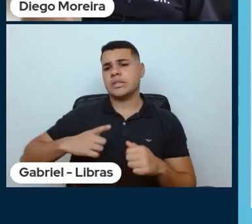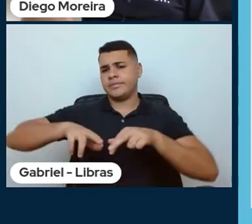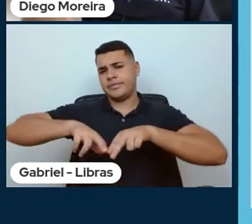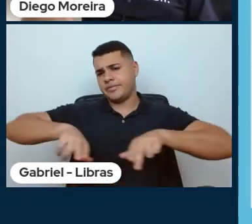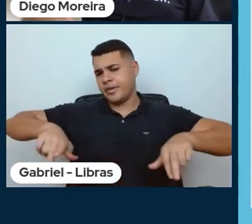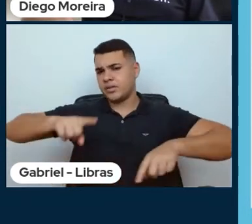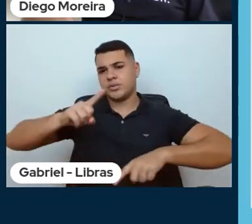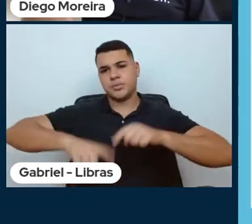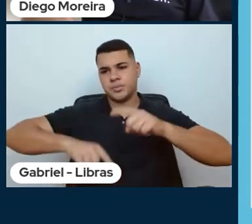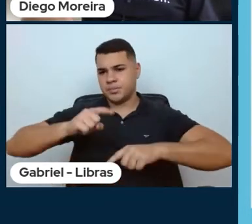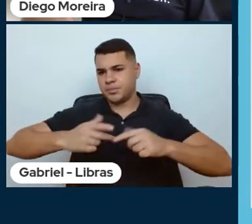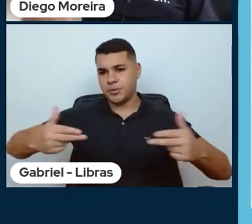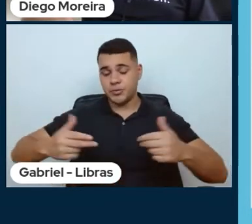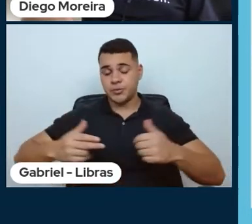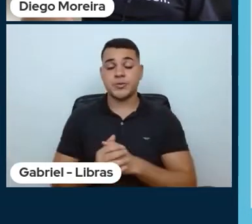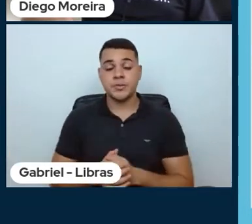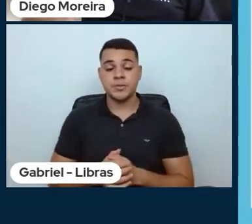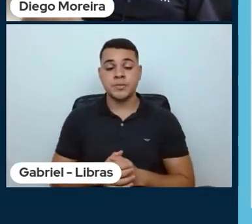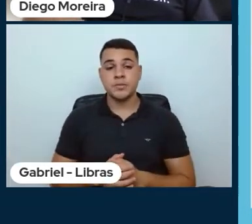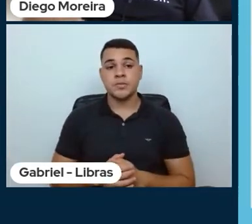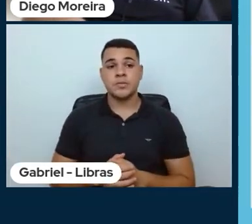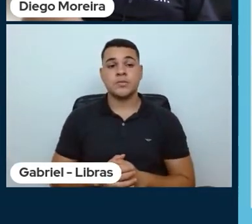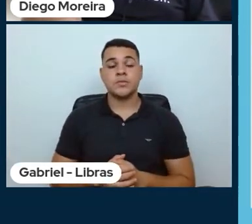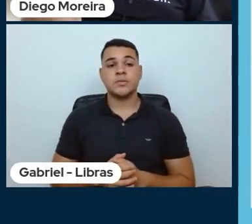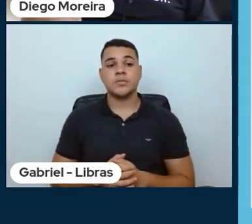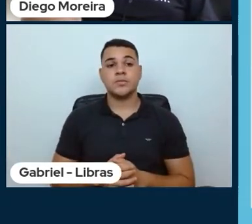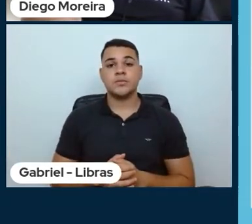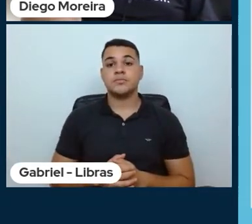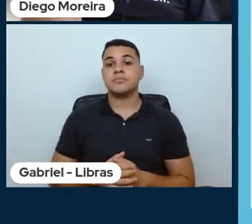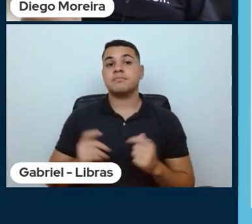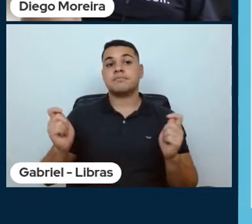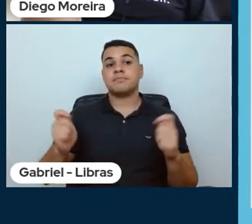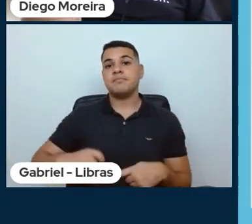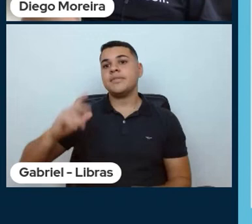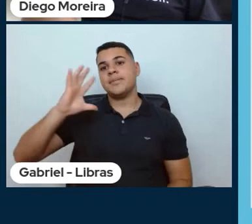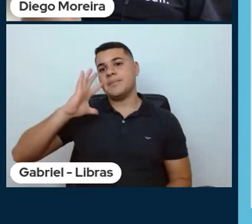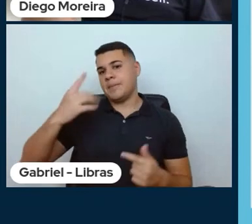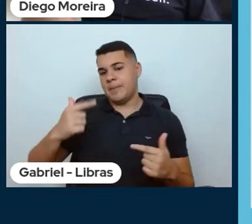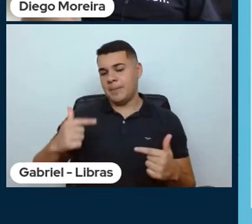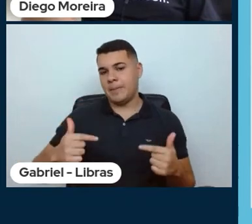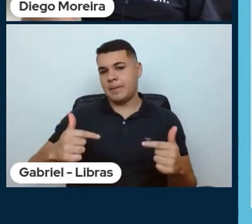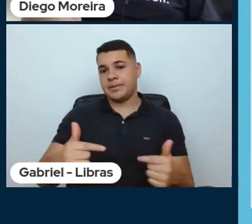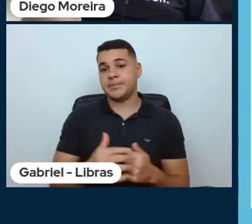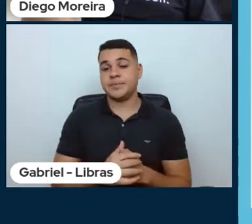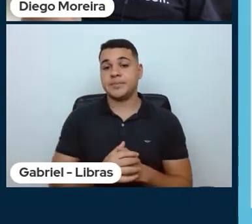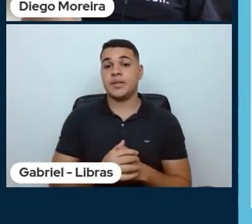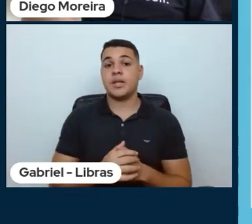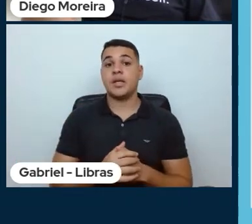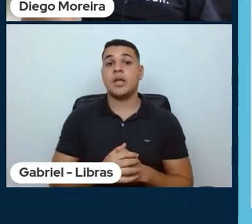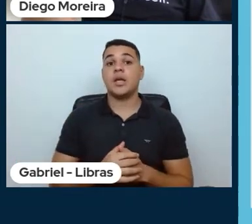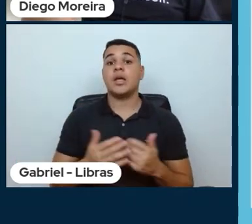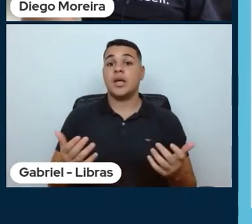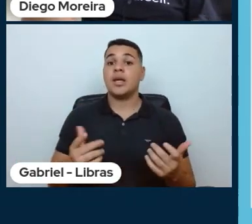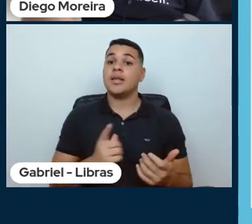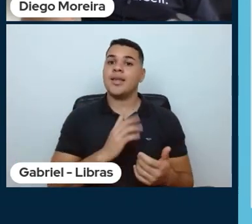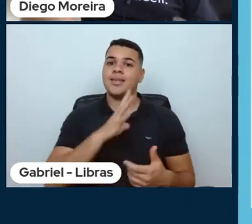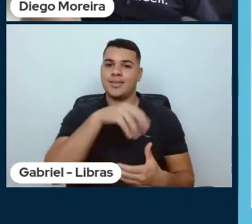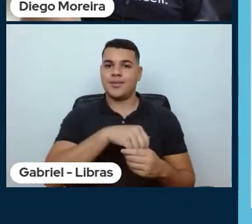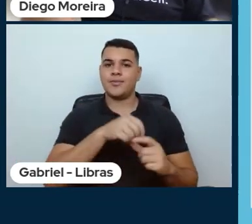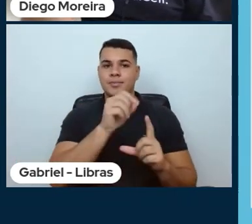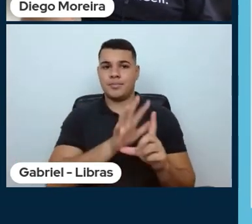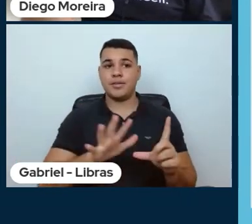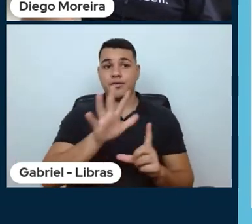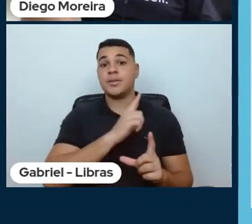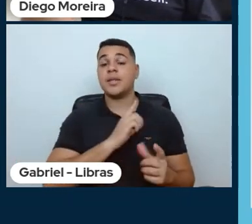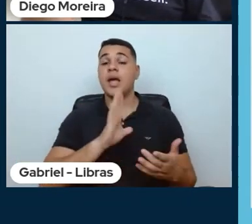né, da de soluções da própria Salesforce. E dentro dele, a gente temos algumas soluções também de